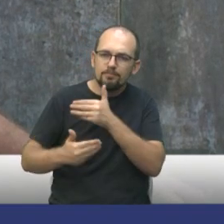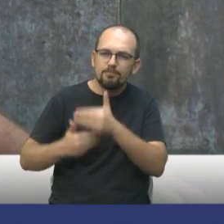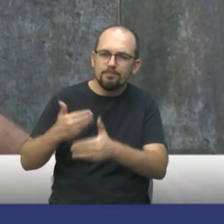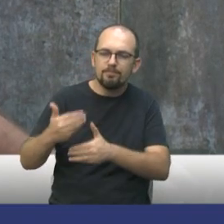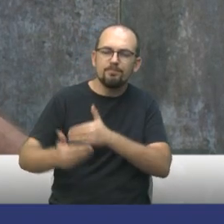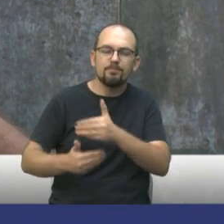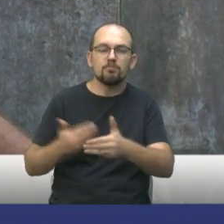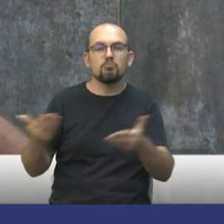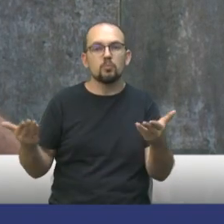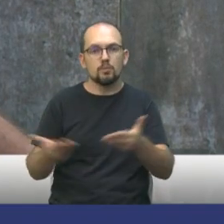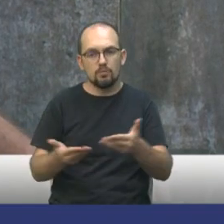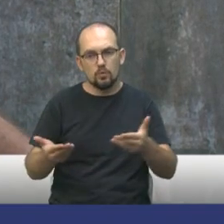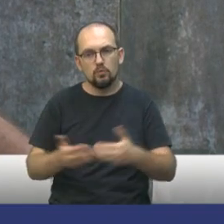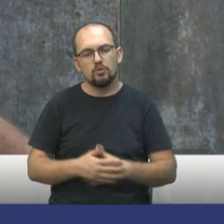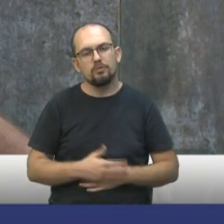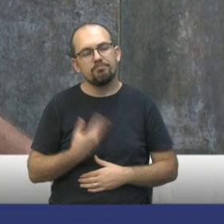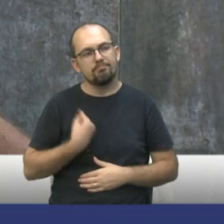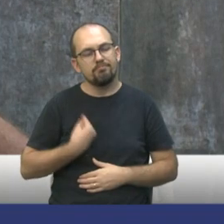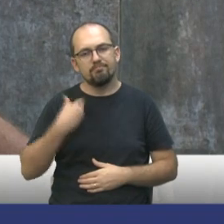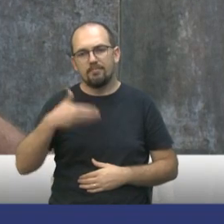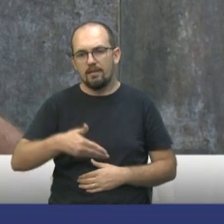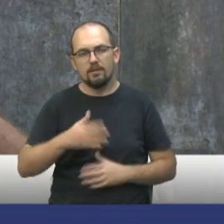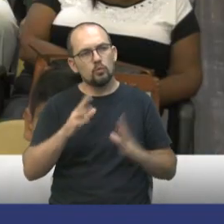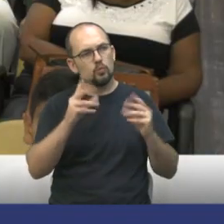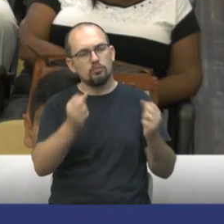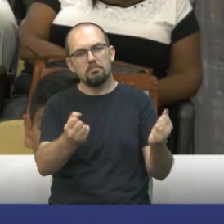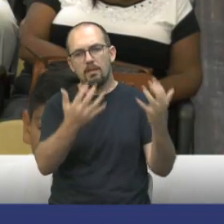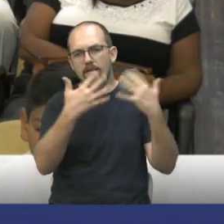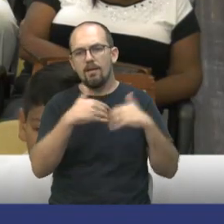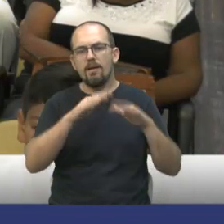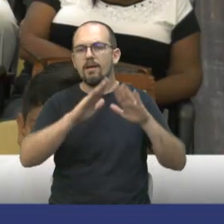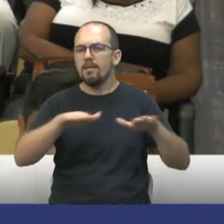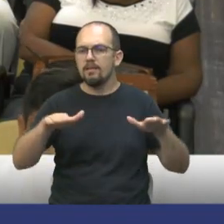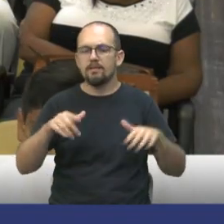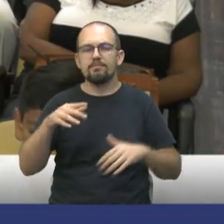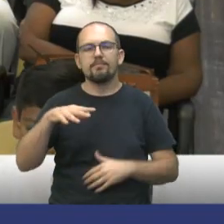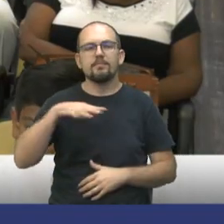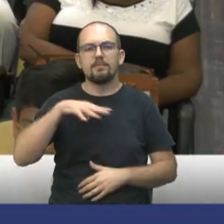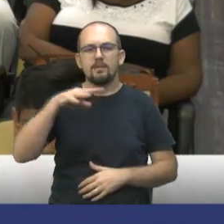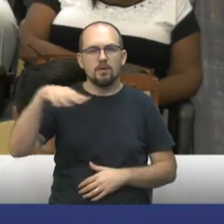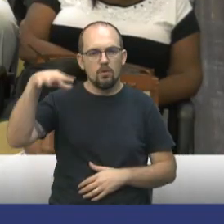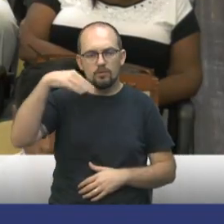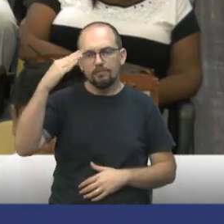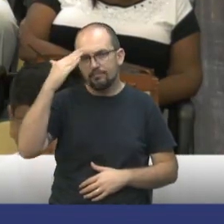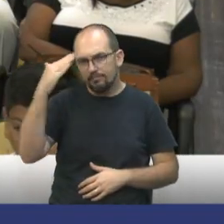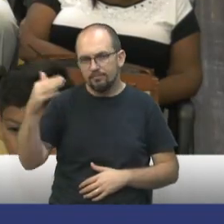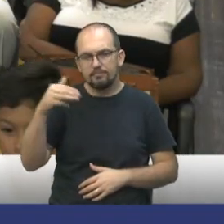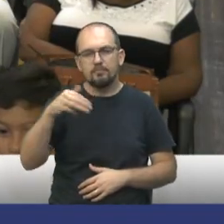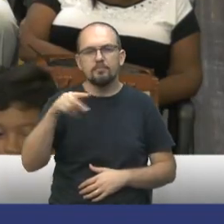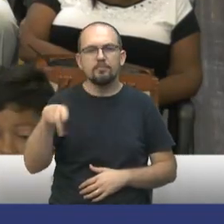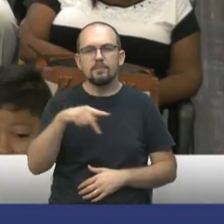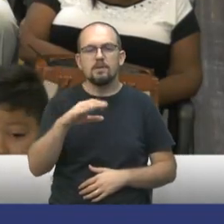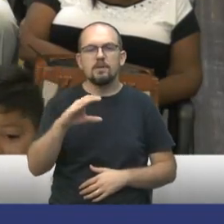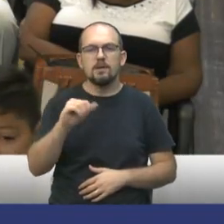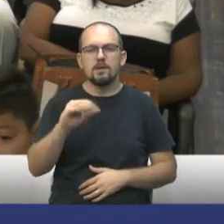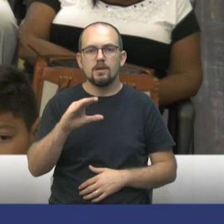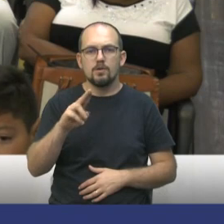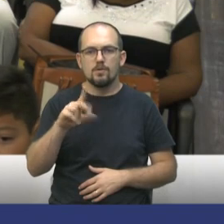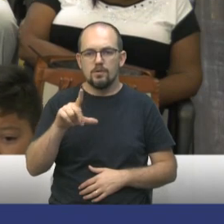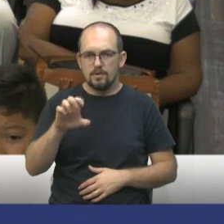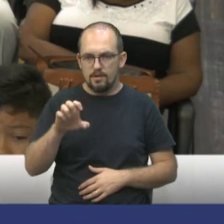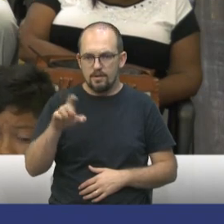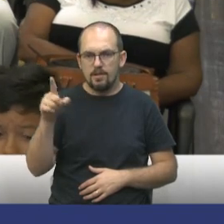hoje estamos aqui, todos aqui, com as crianças da Cidade Alta. Agradecer ao meu mestre Caculé também, onde que eu fui formado,